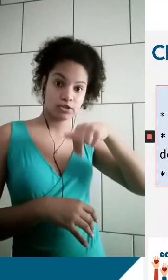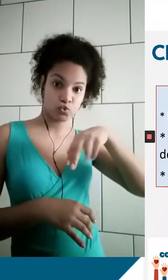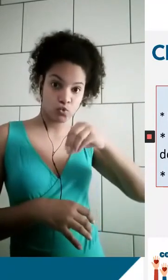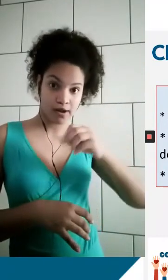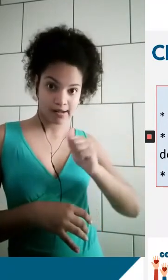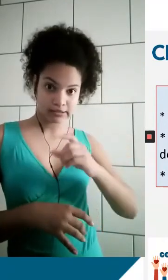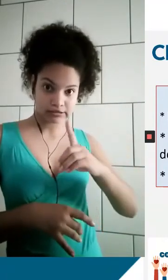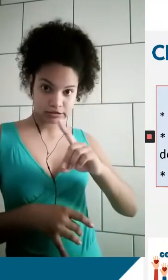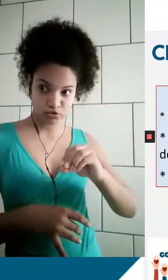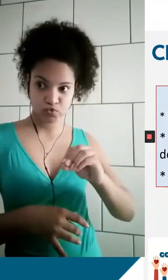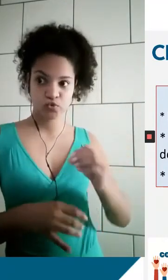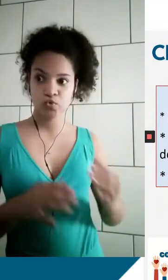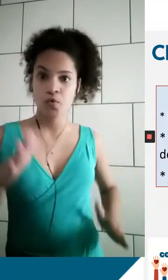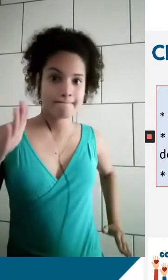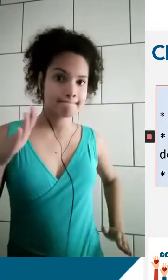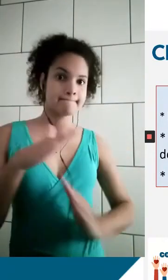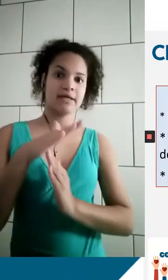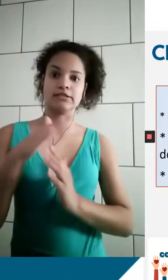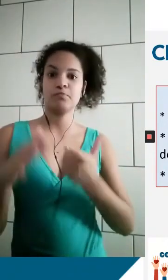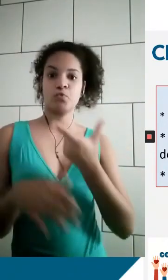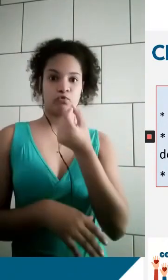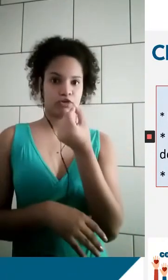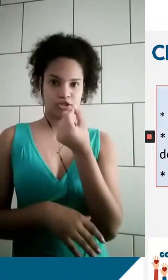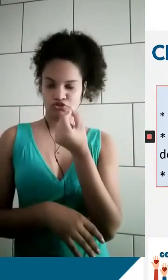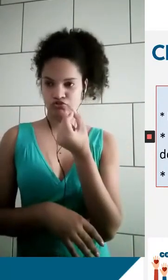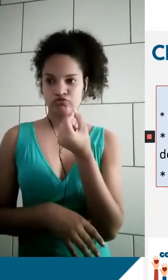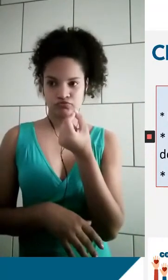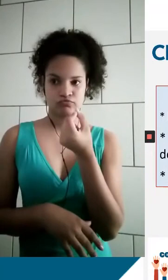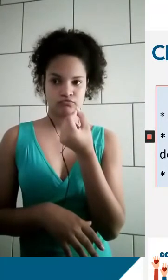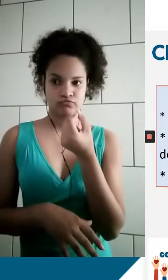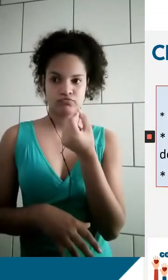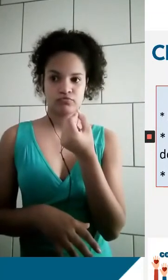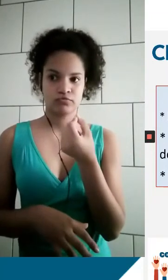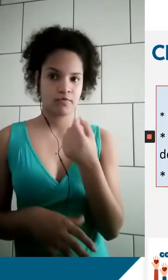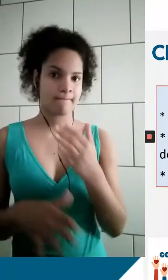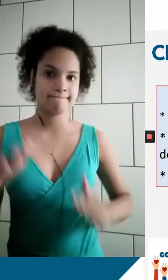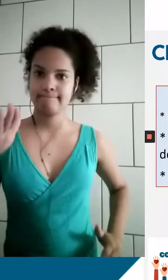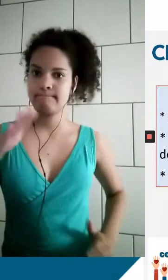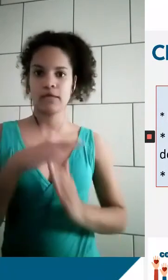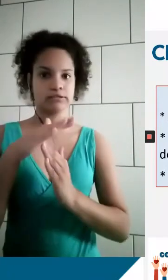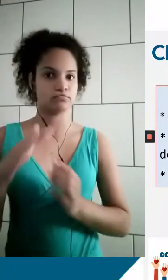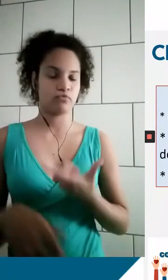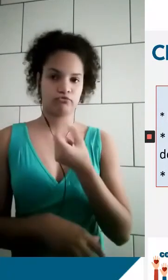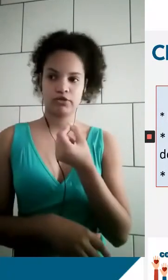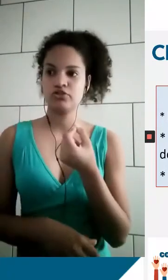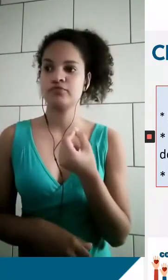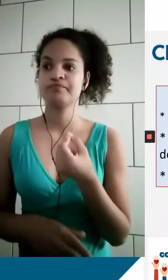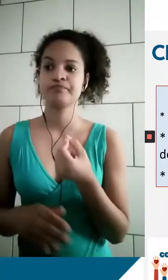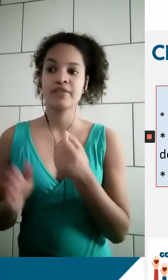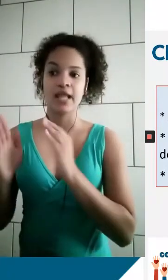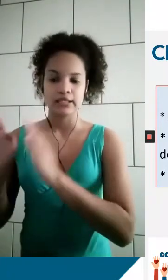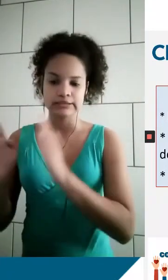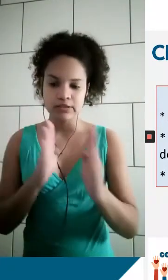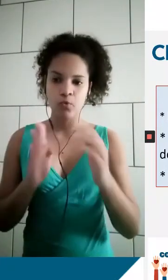de aminoácidos, podem ser no máximo 20 aminoácidos, entram 20 aminoácidos na composição dessa proteína. A